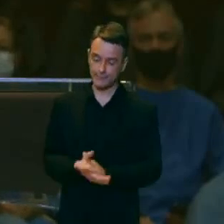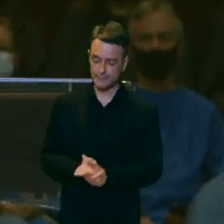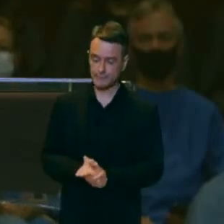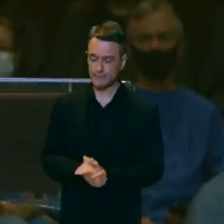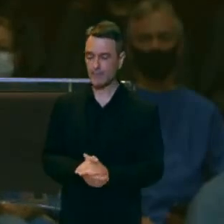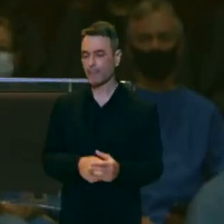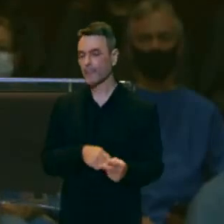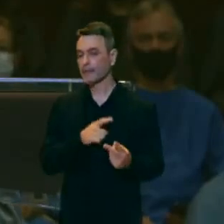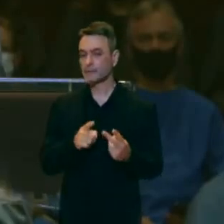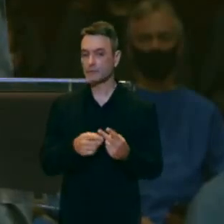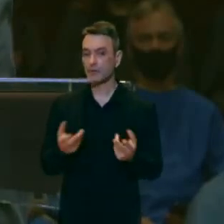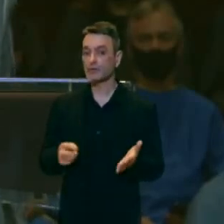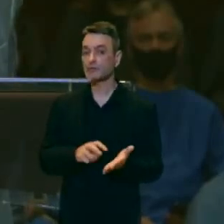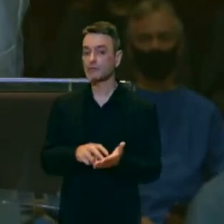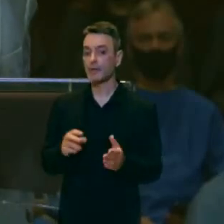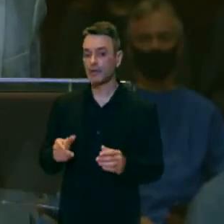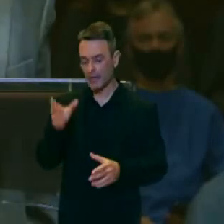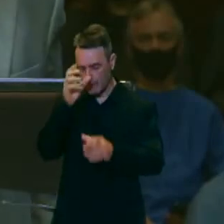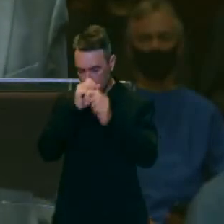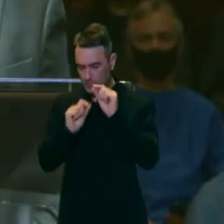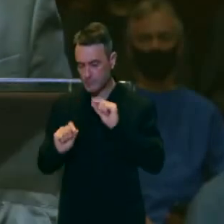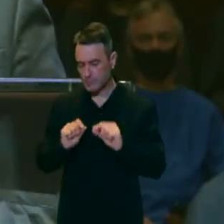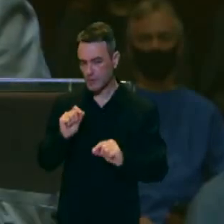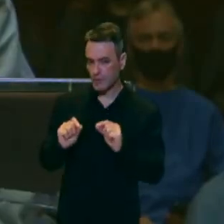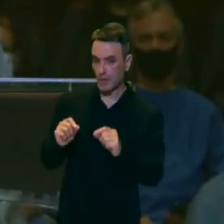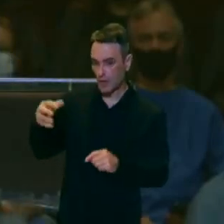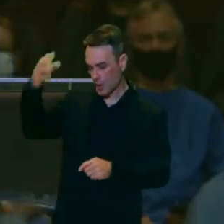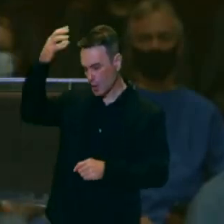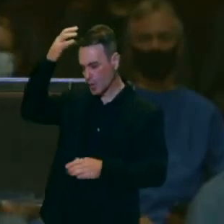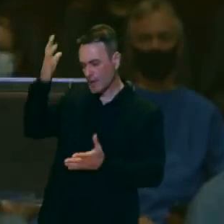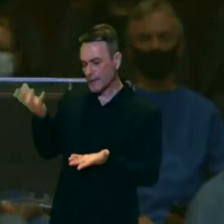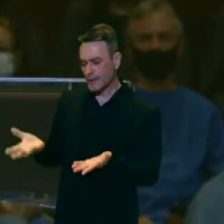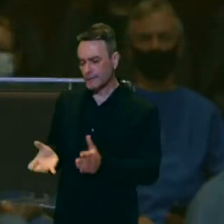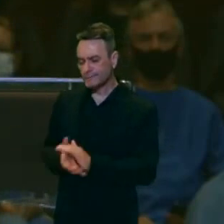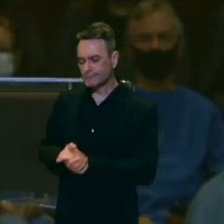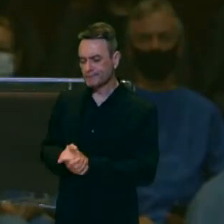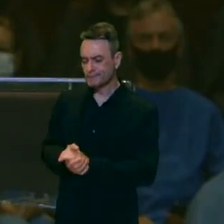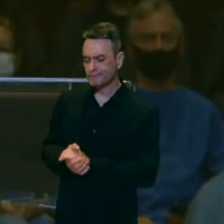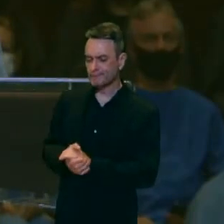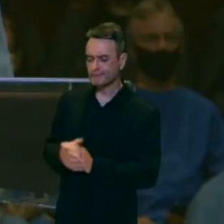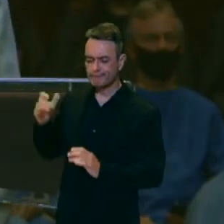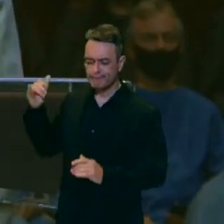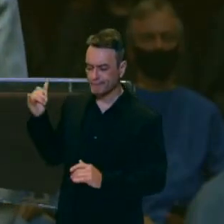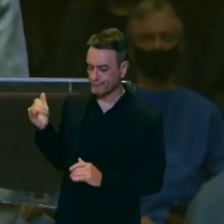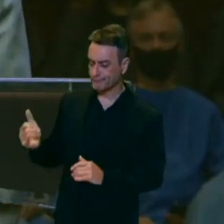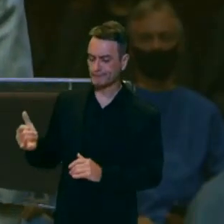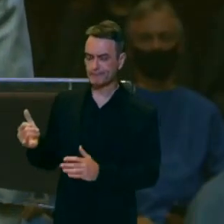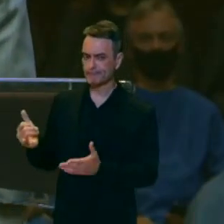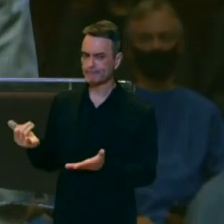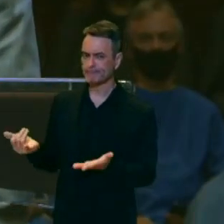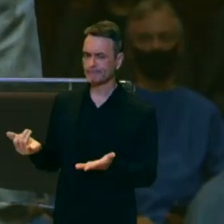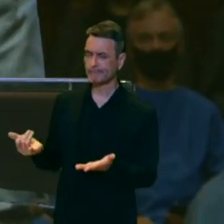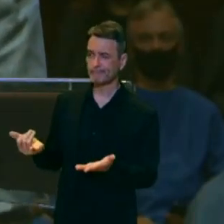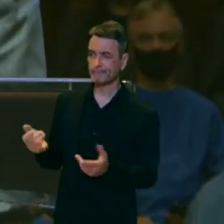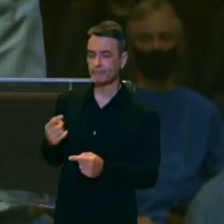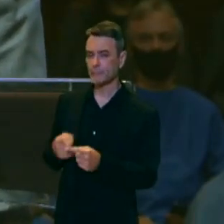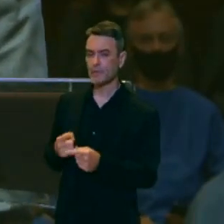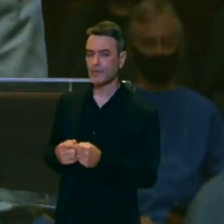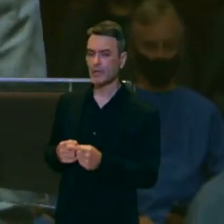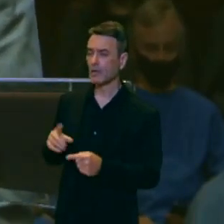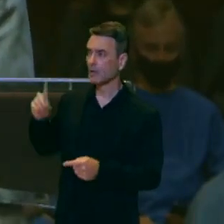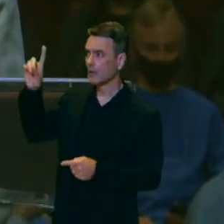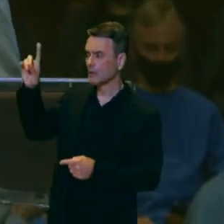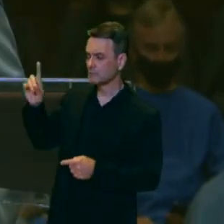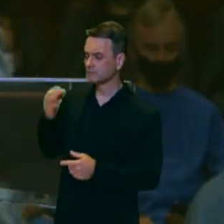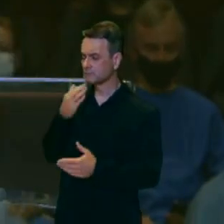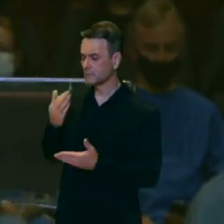hoje pela manhã é que Zedequias não ouviu a voz de Deus, porque aquilo que Deus estava pedindo para